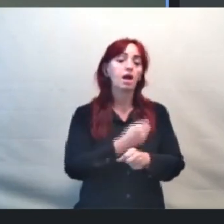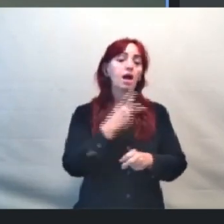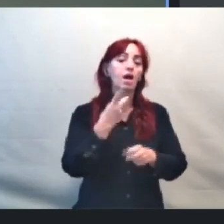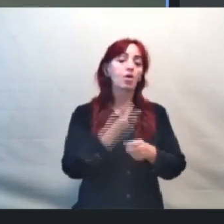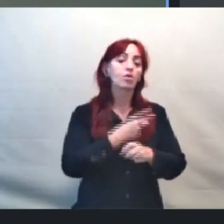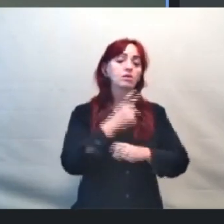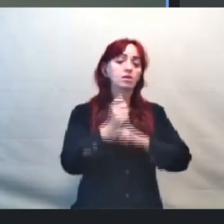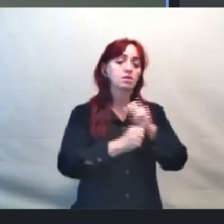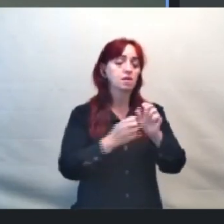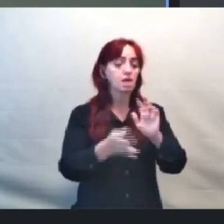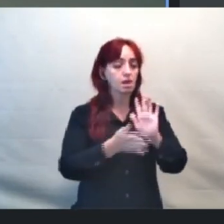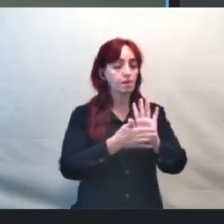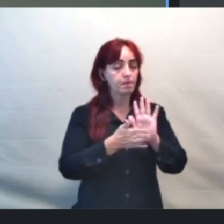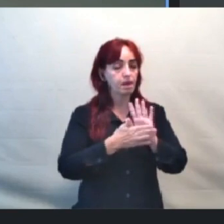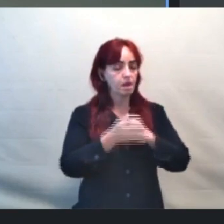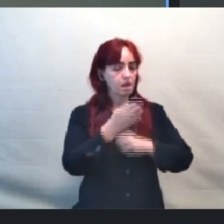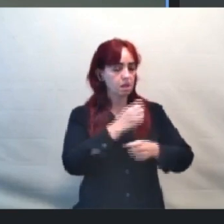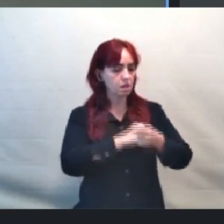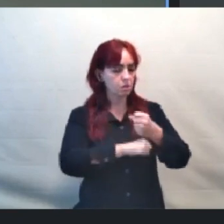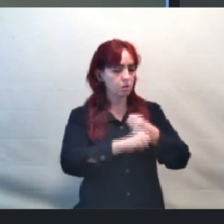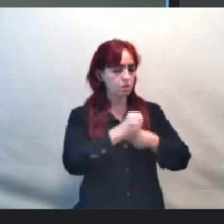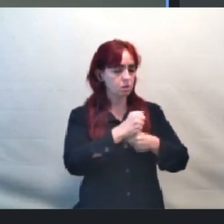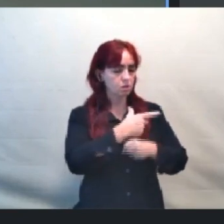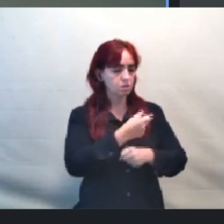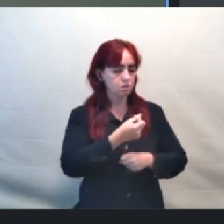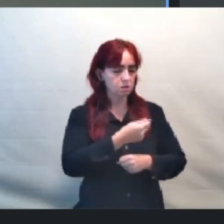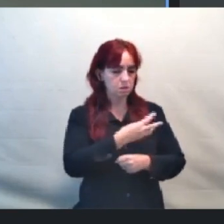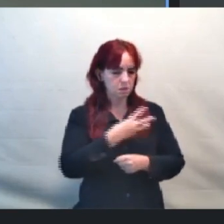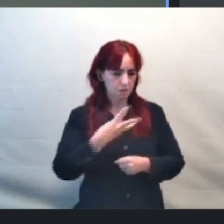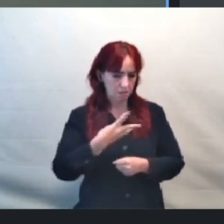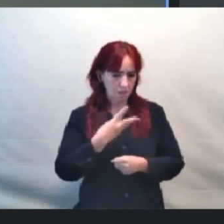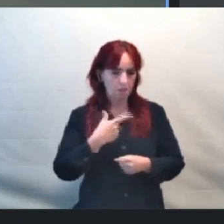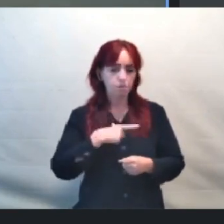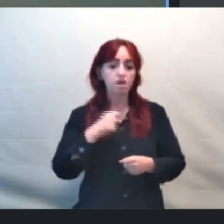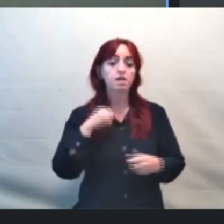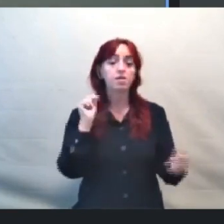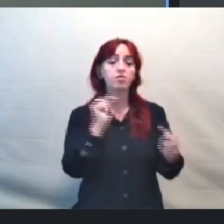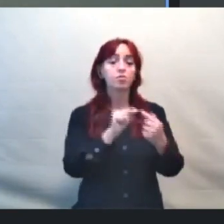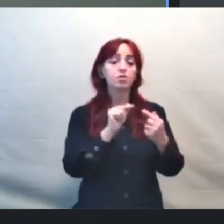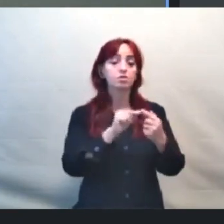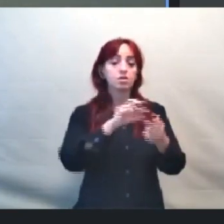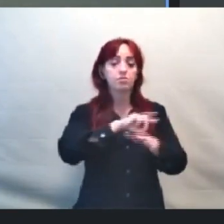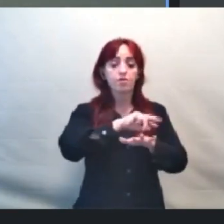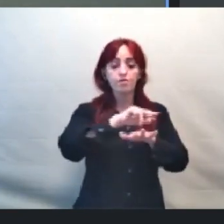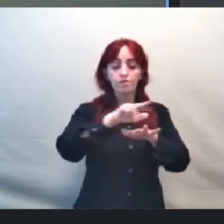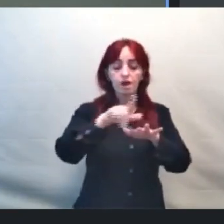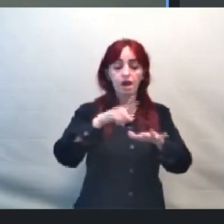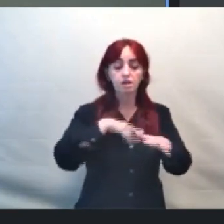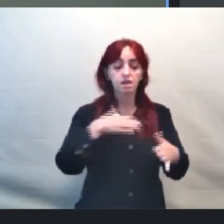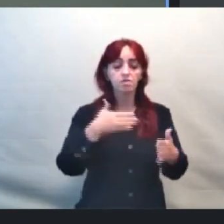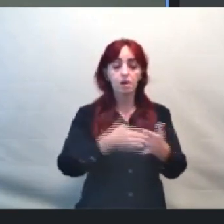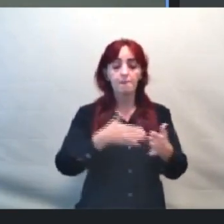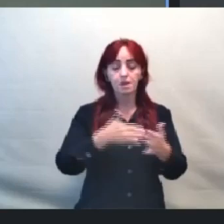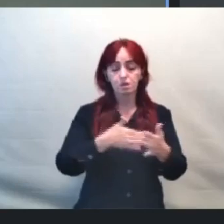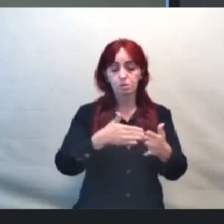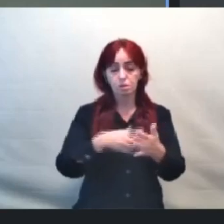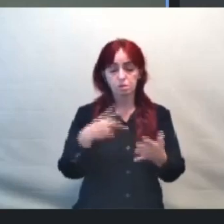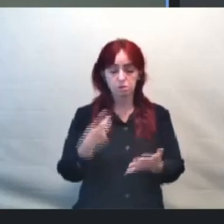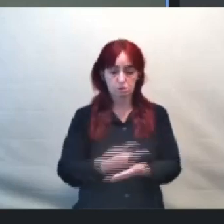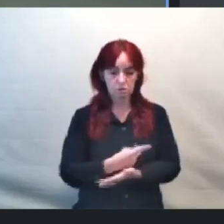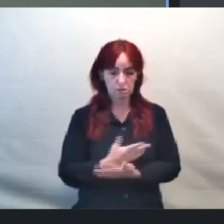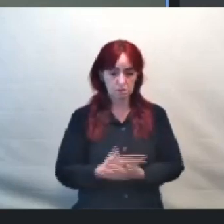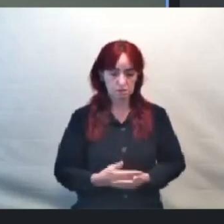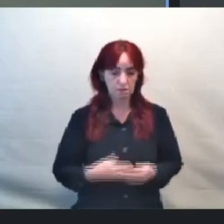de 2023 que, por esses motivos, né, por esses diversos motivos, tivemos algum impedimento técnico de realizá-lo. Então,